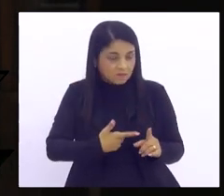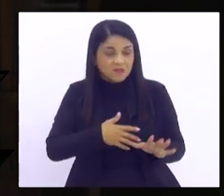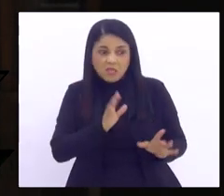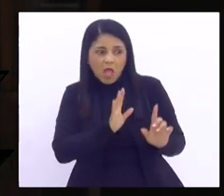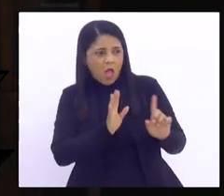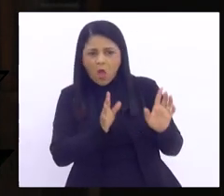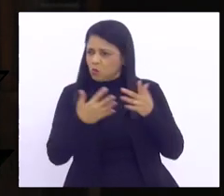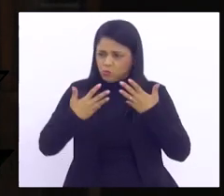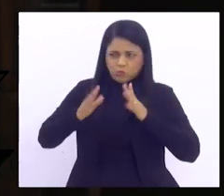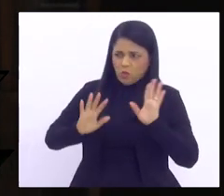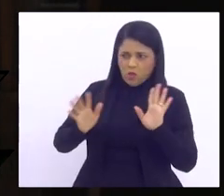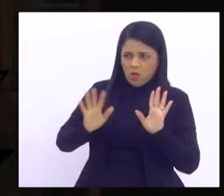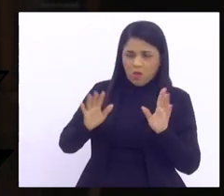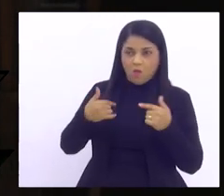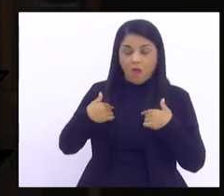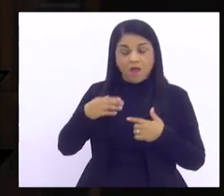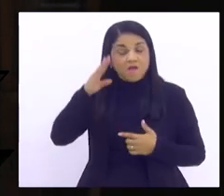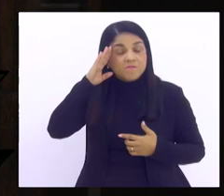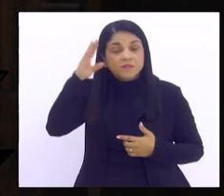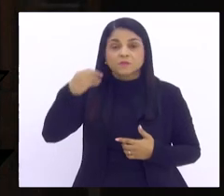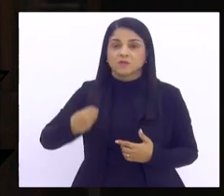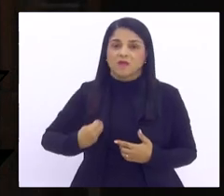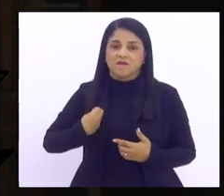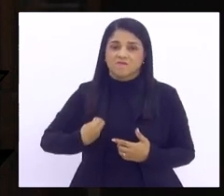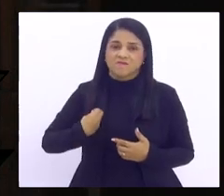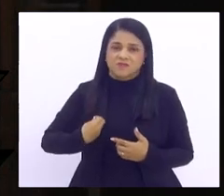não, eu quero, a vida é o principal dom.